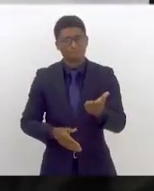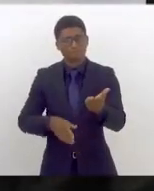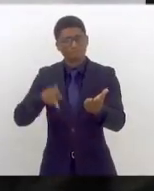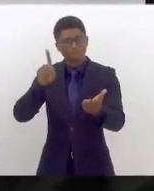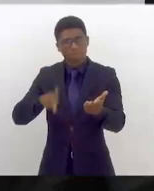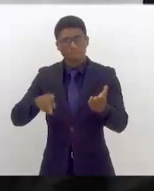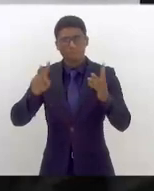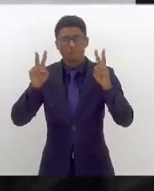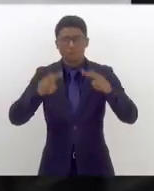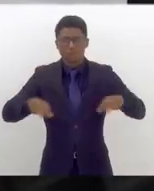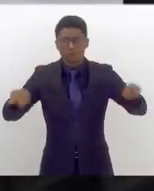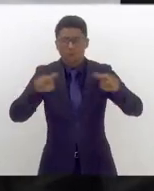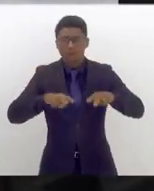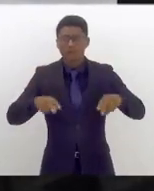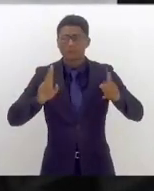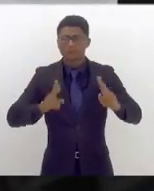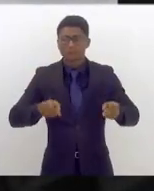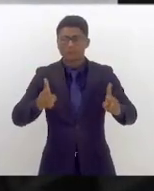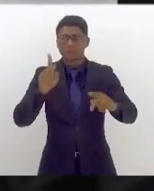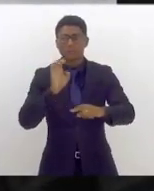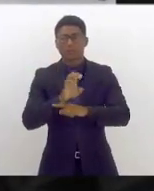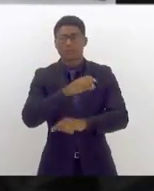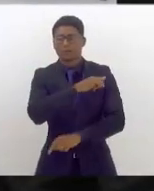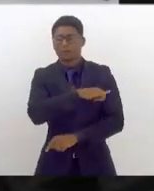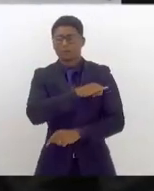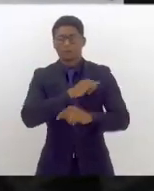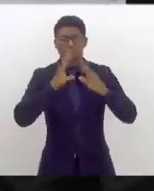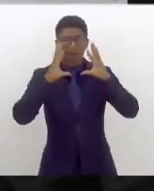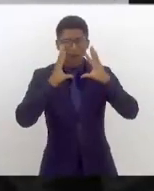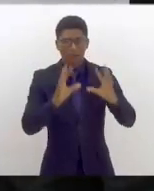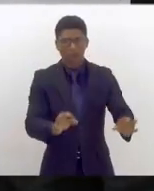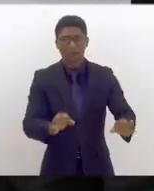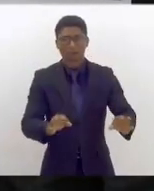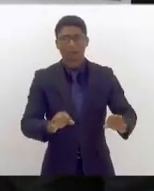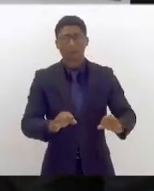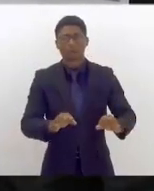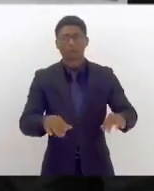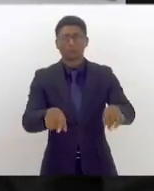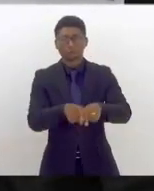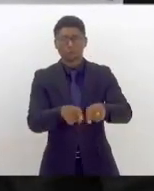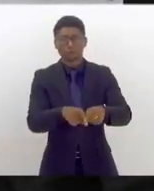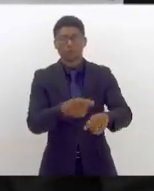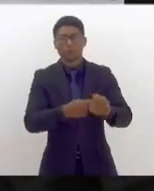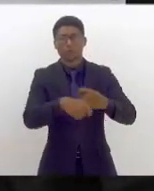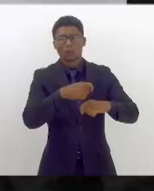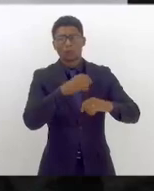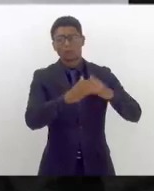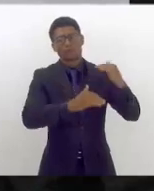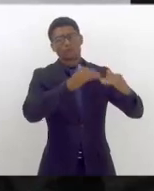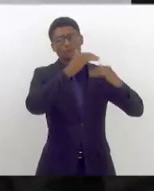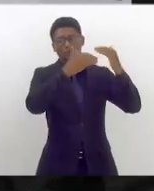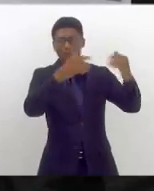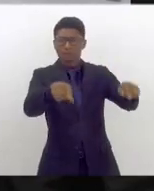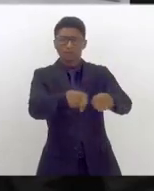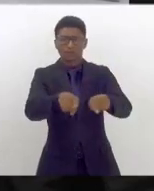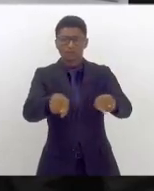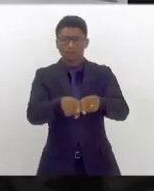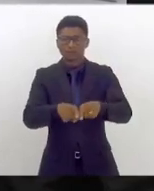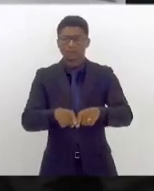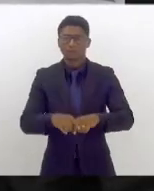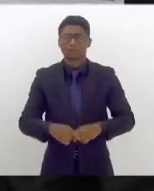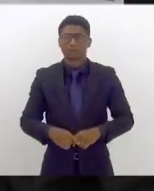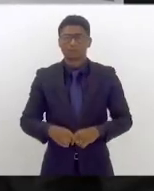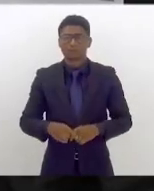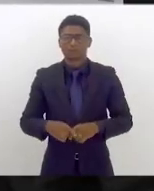atentos elos ao estado do Rio de Janeiro tá olhando para o desenvolvimento econômico do nosso Estado a preservação de 67